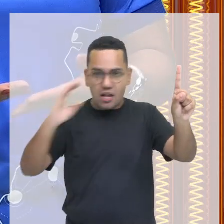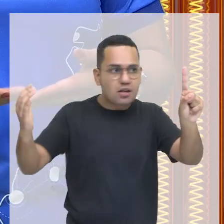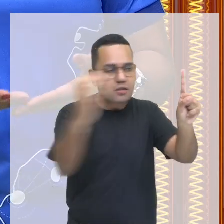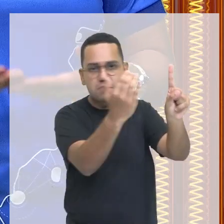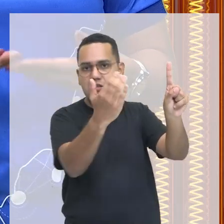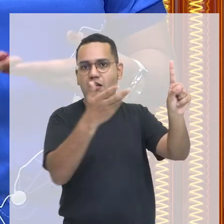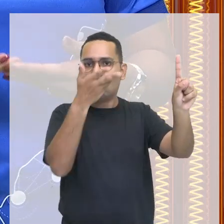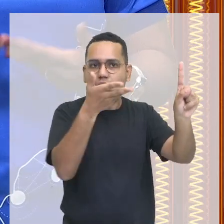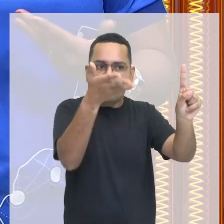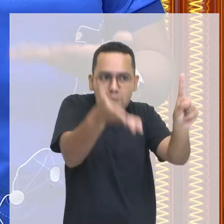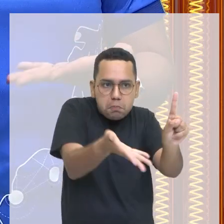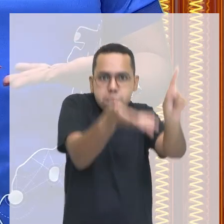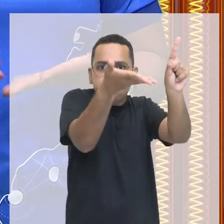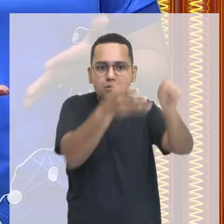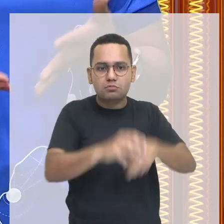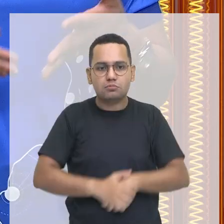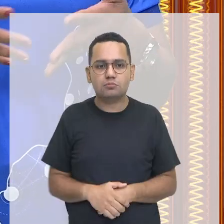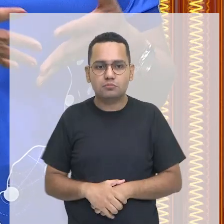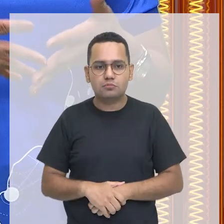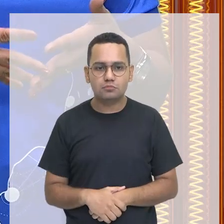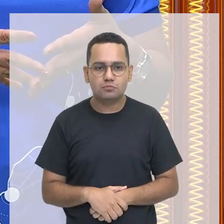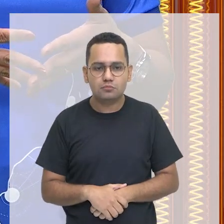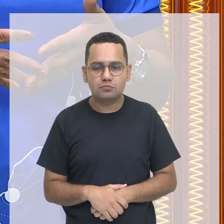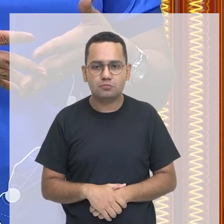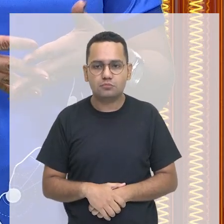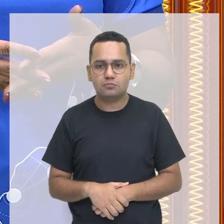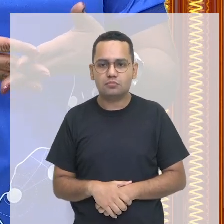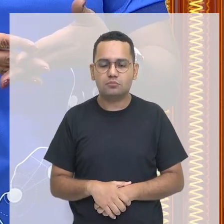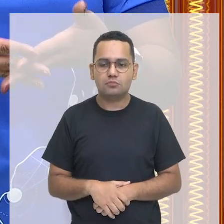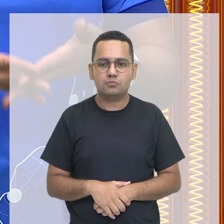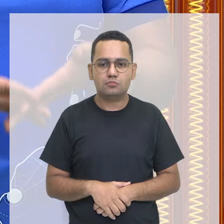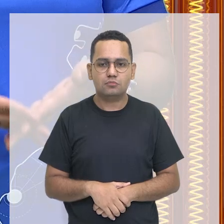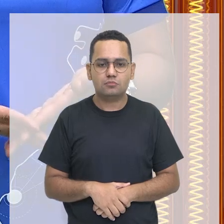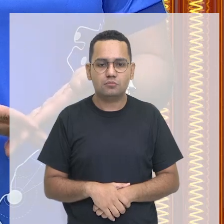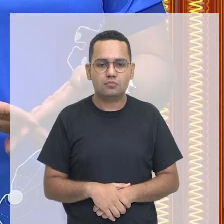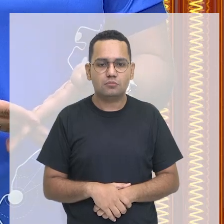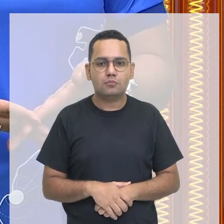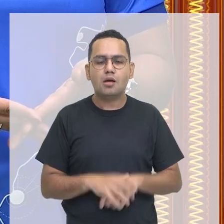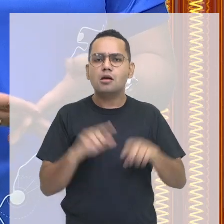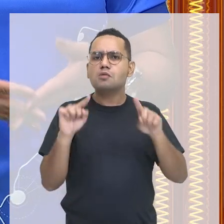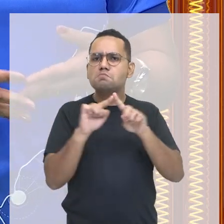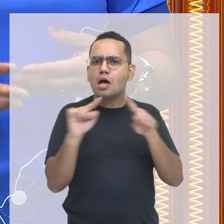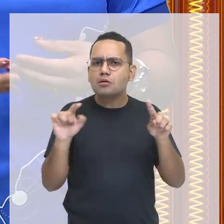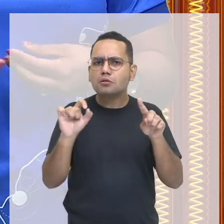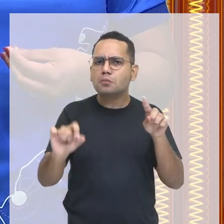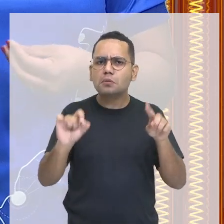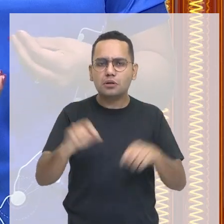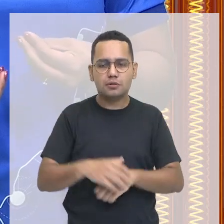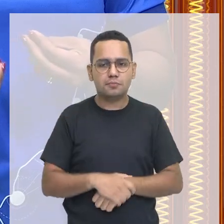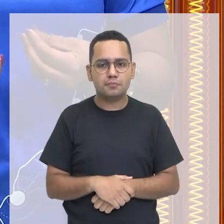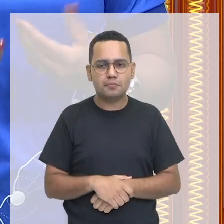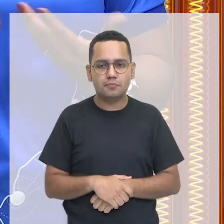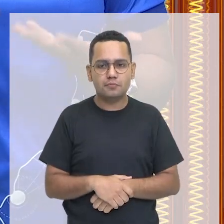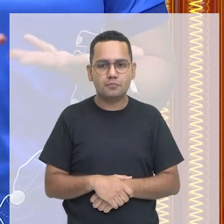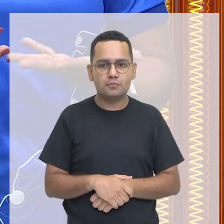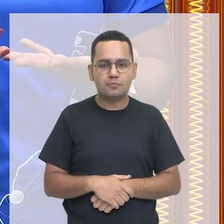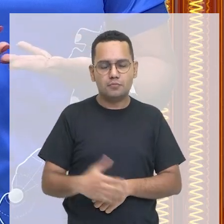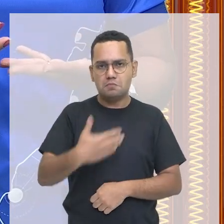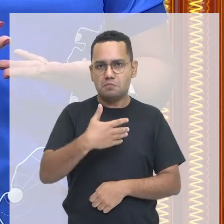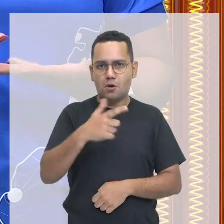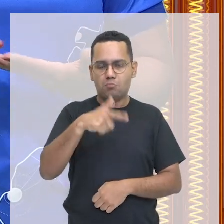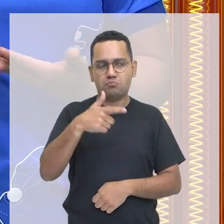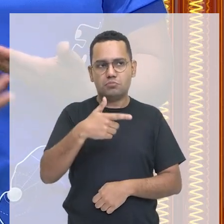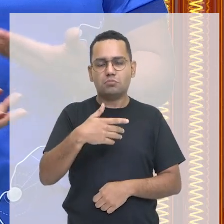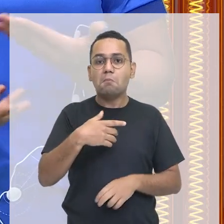tempo. E tem uma liderança nata. As pessoas que estão à frente desses governos possuem um alto grau de